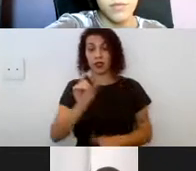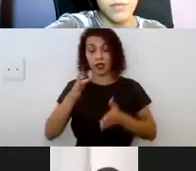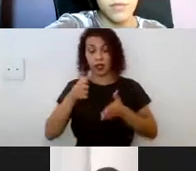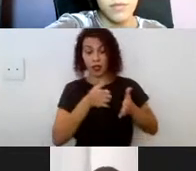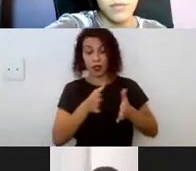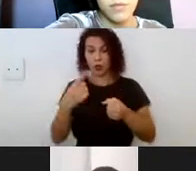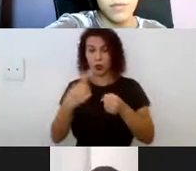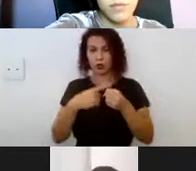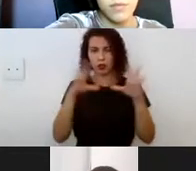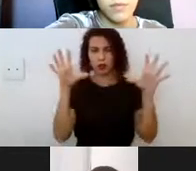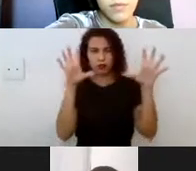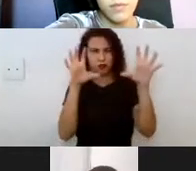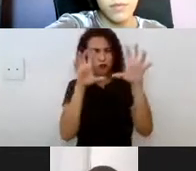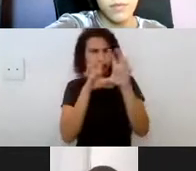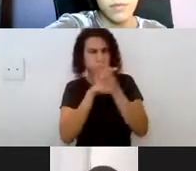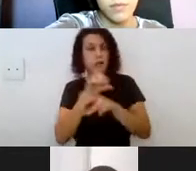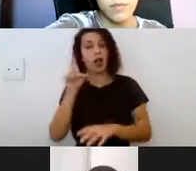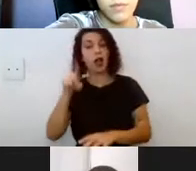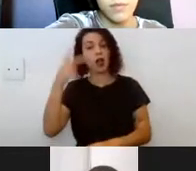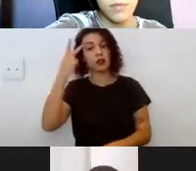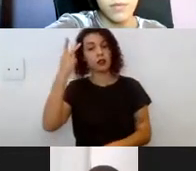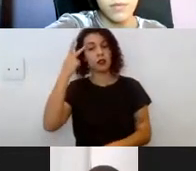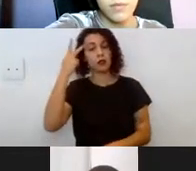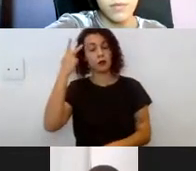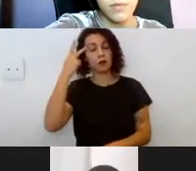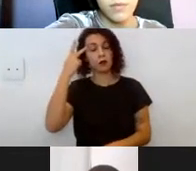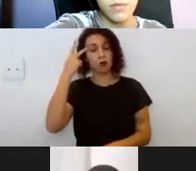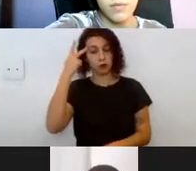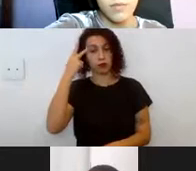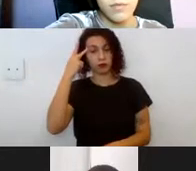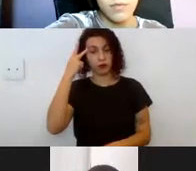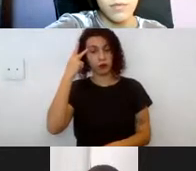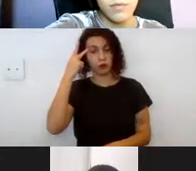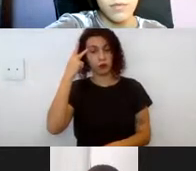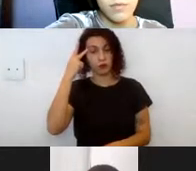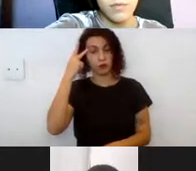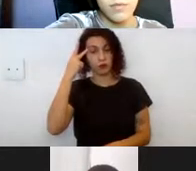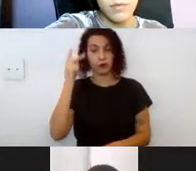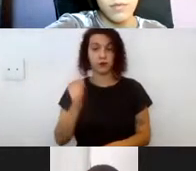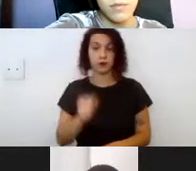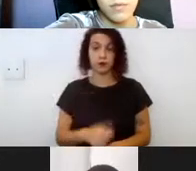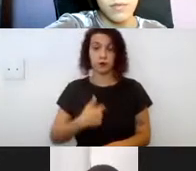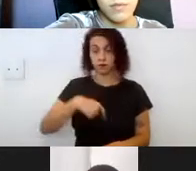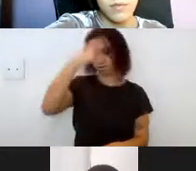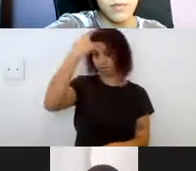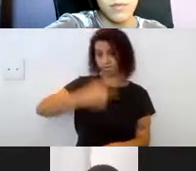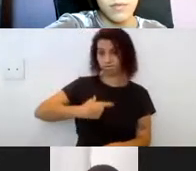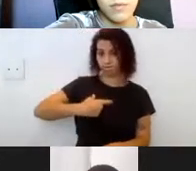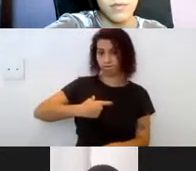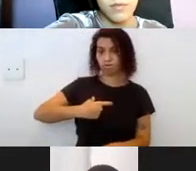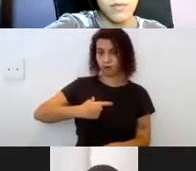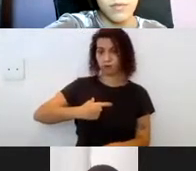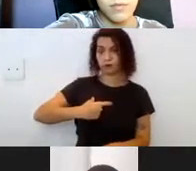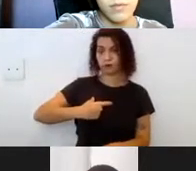cinza e aqui a gente tá falando de São Paulo tá geograficamente localizado em São Paulo eu sou eu